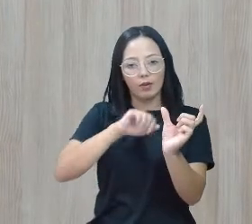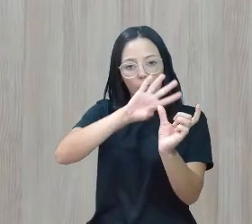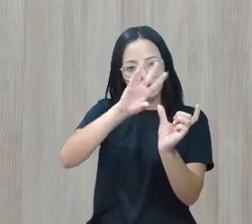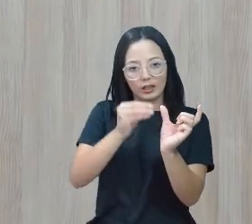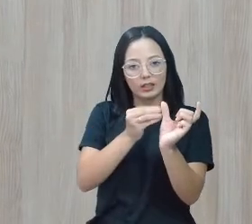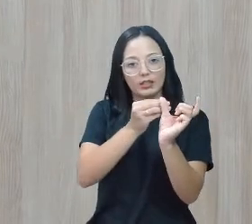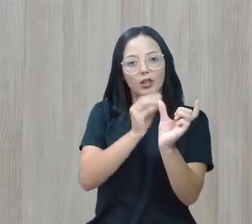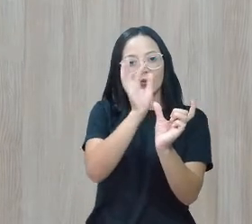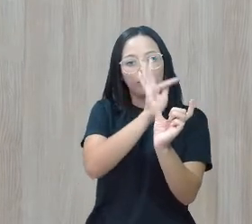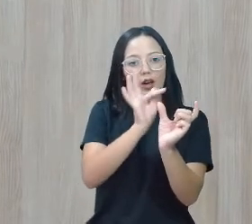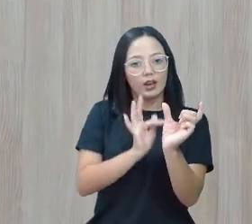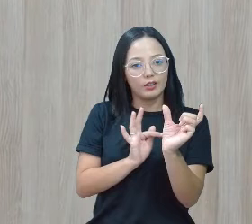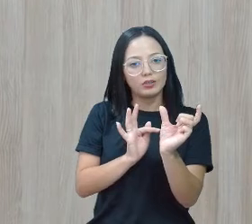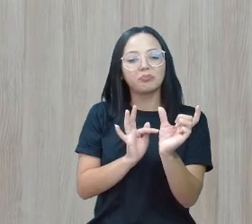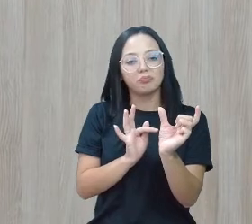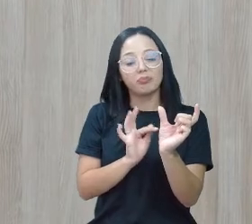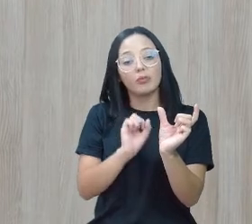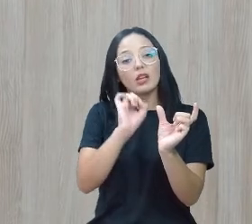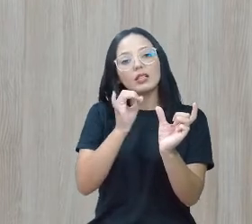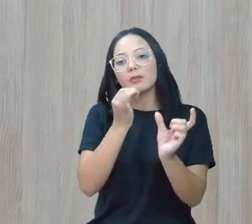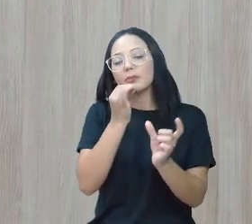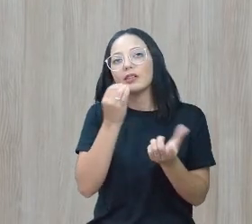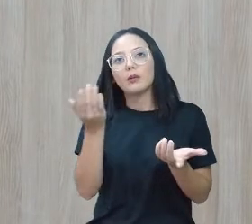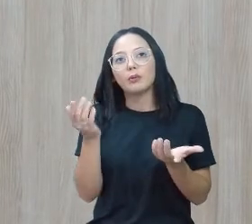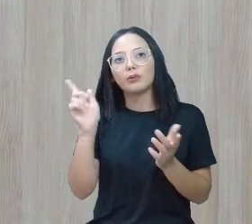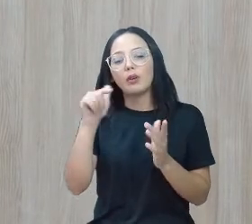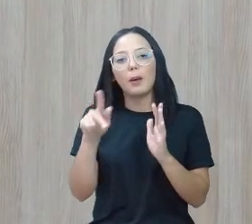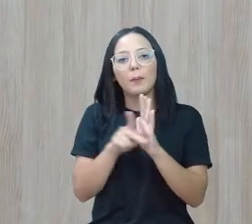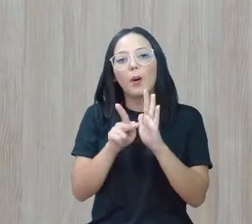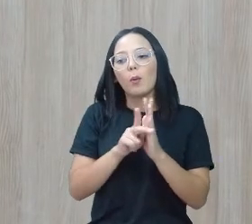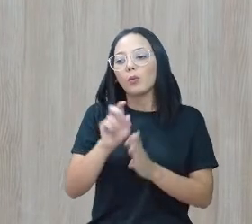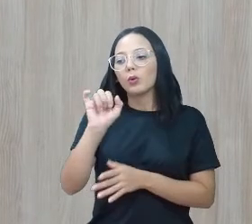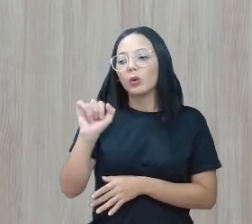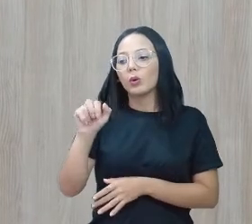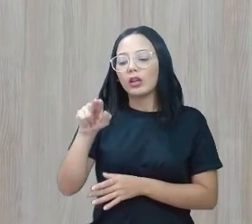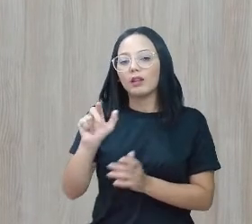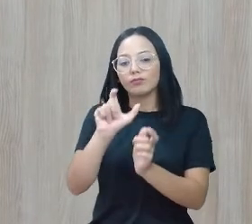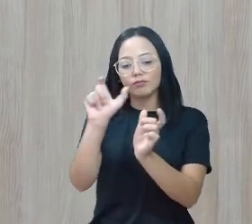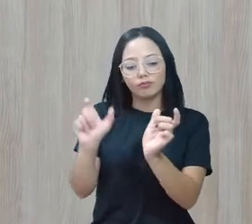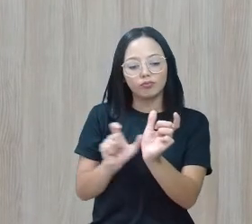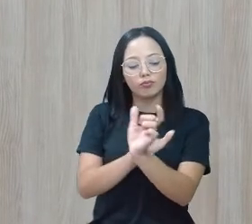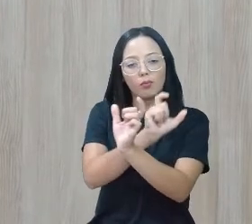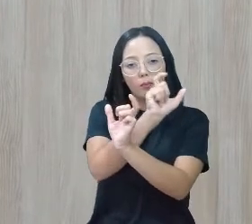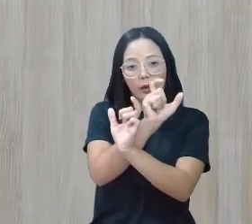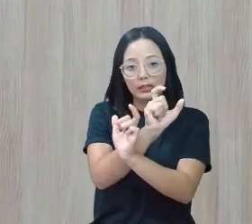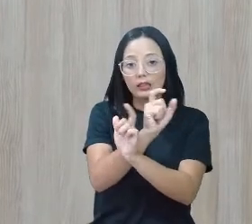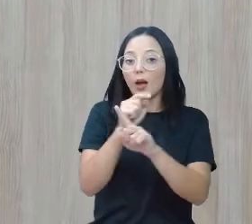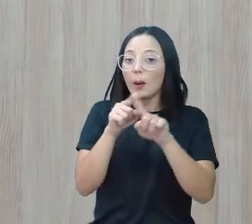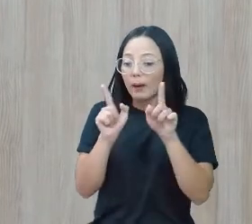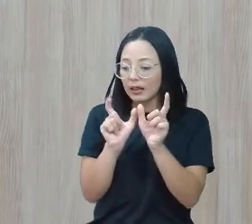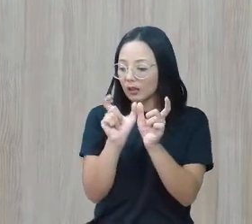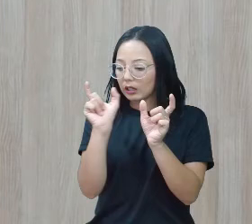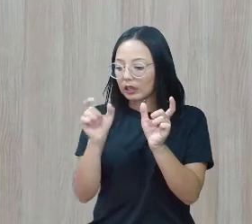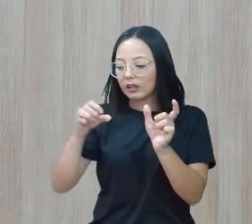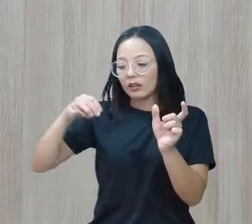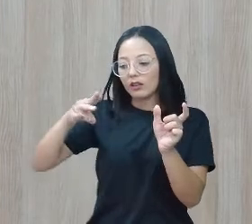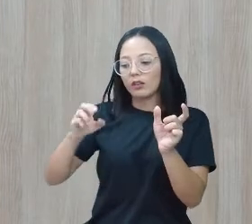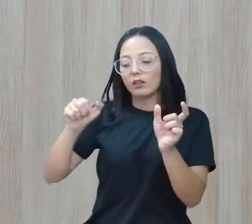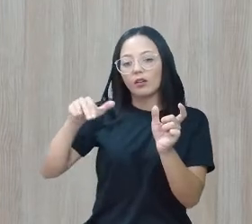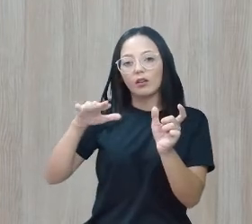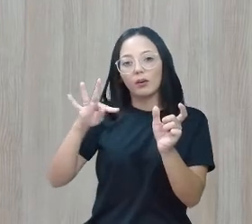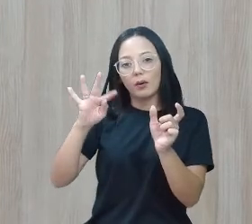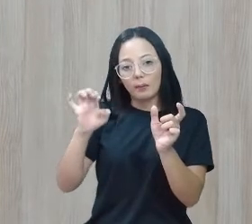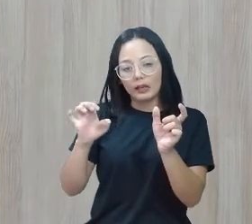radical feliz. Então, se eu coloco o in, mais mente no final, fica infelizmente. Então, eu